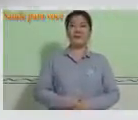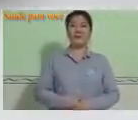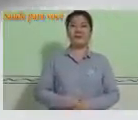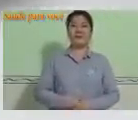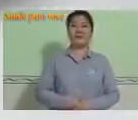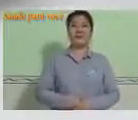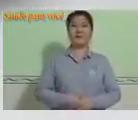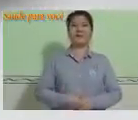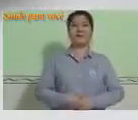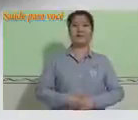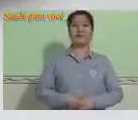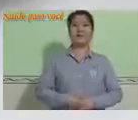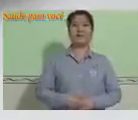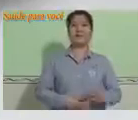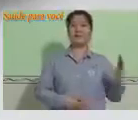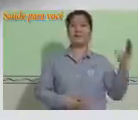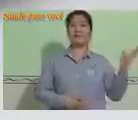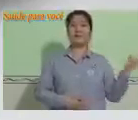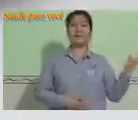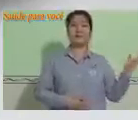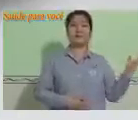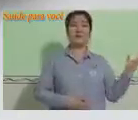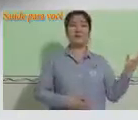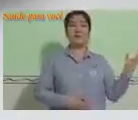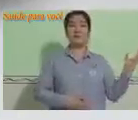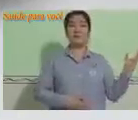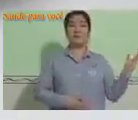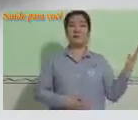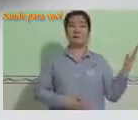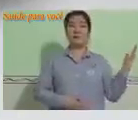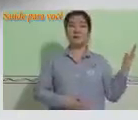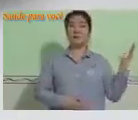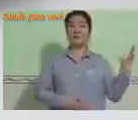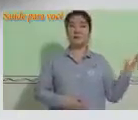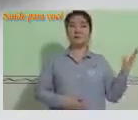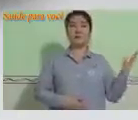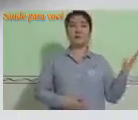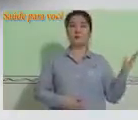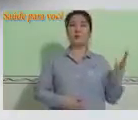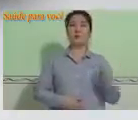FAZERPRVNCCDIADIODADIABETESTIPO1 não é possível, porque esse tipo de diabetes é genética.